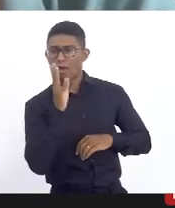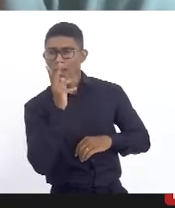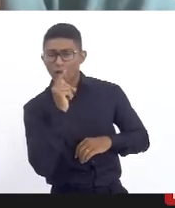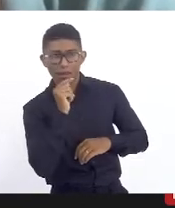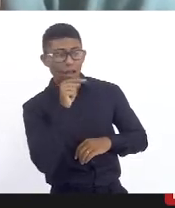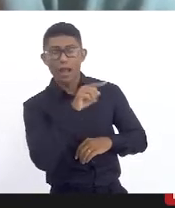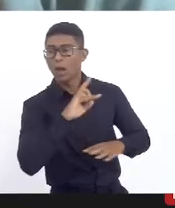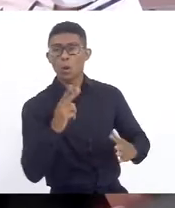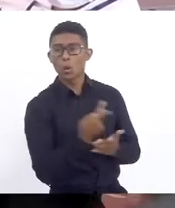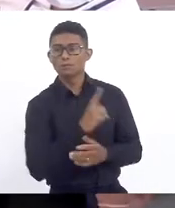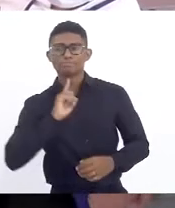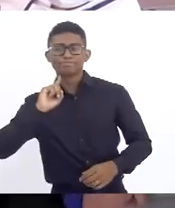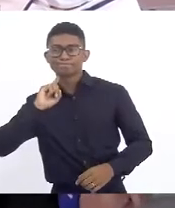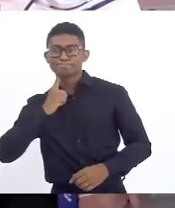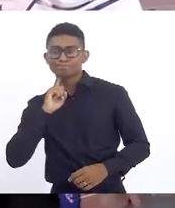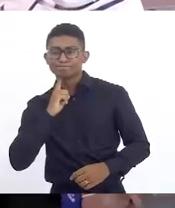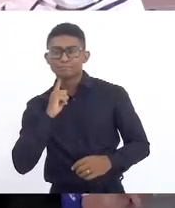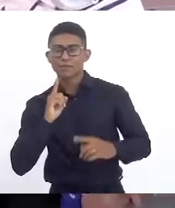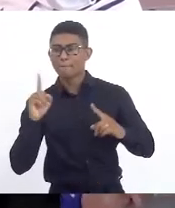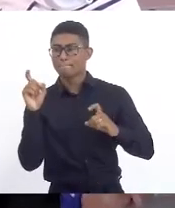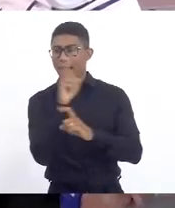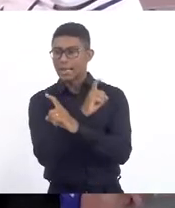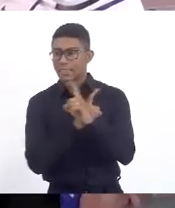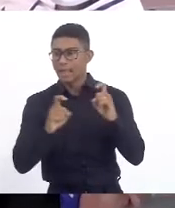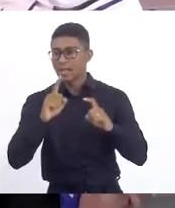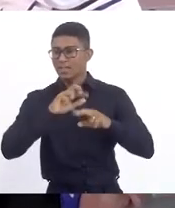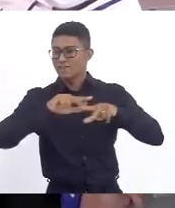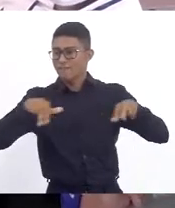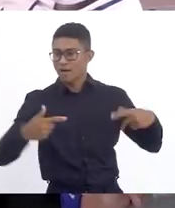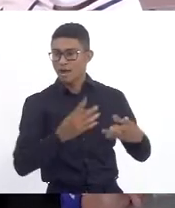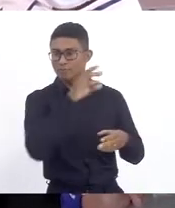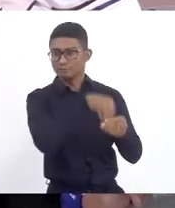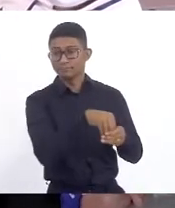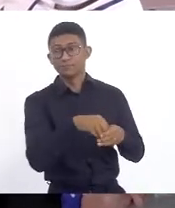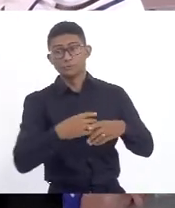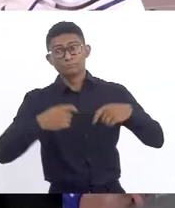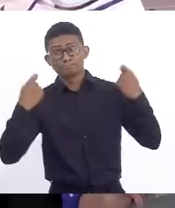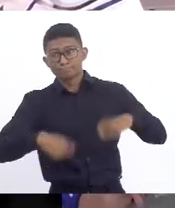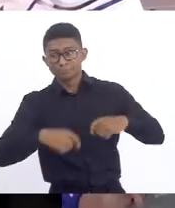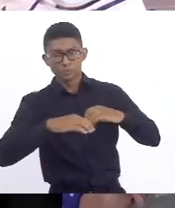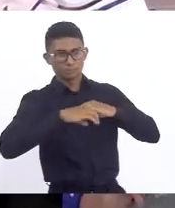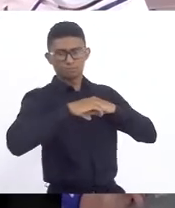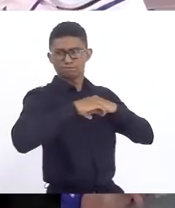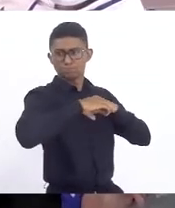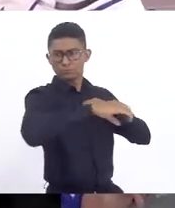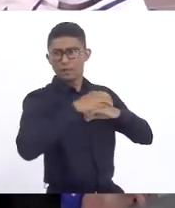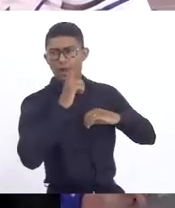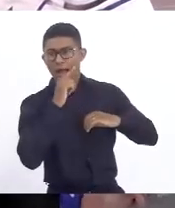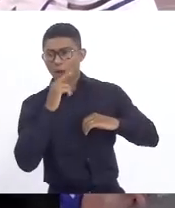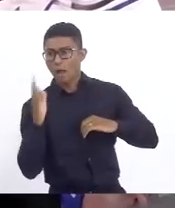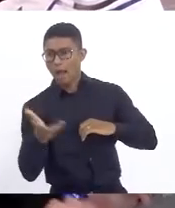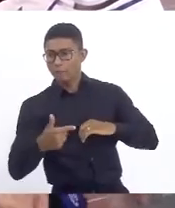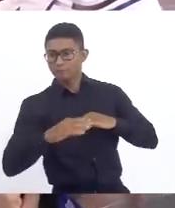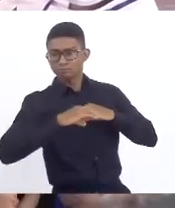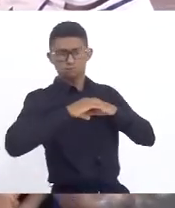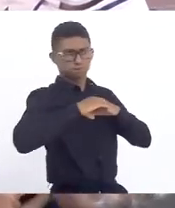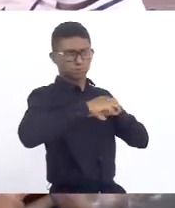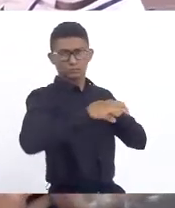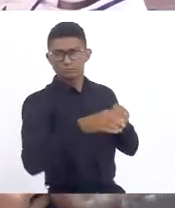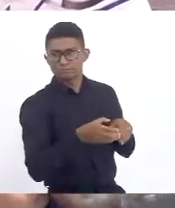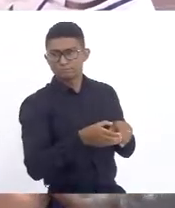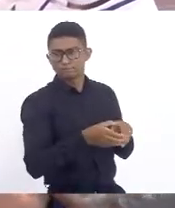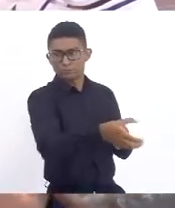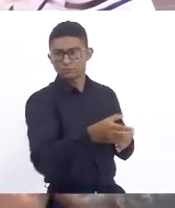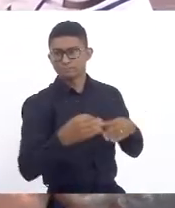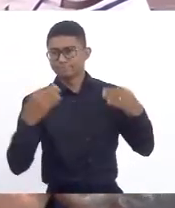é importante. Mas tem que ser um bombeamento dirigido, tá? Para você garantir que toda aquela